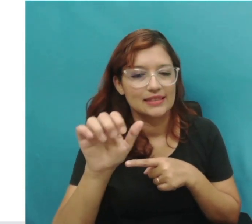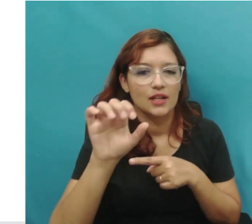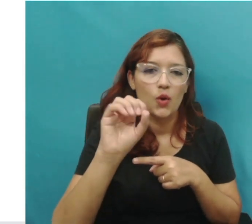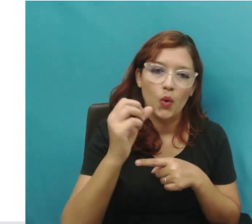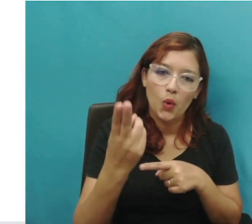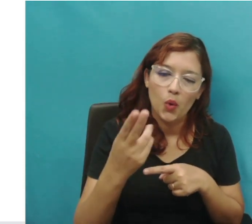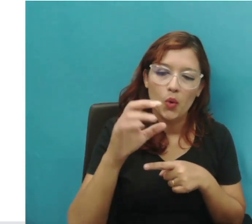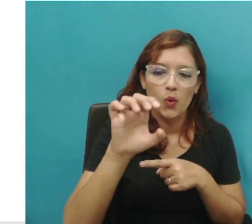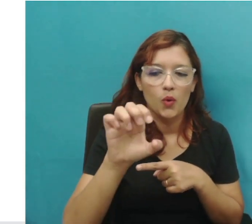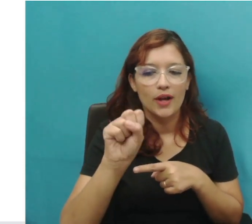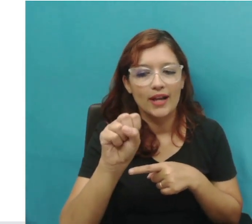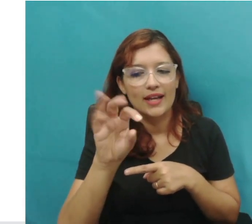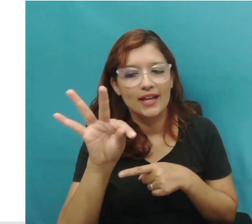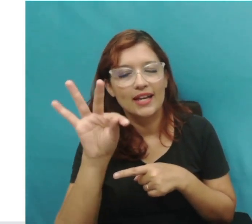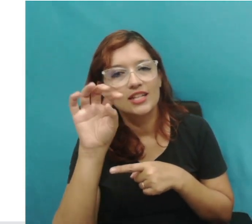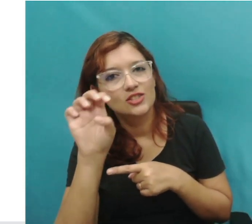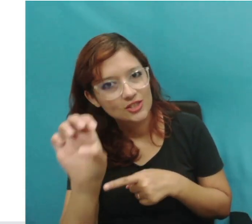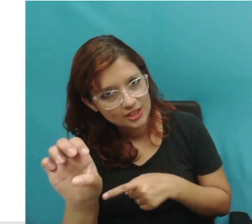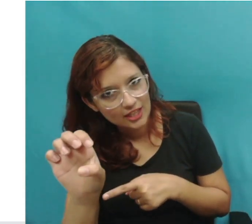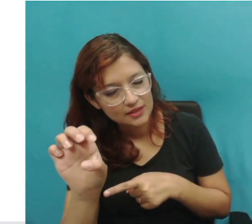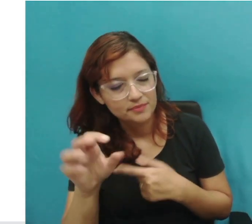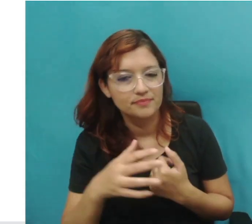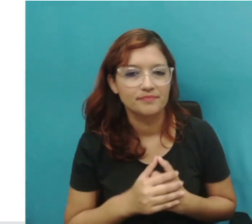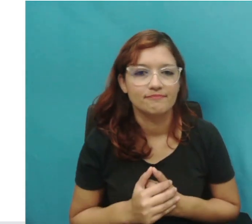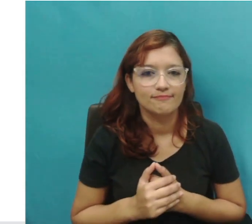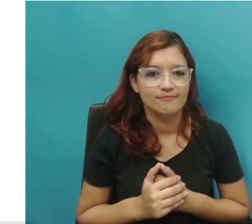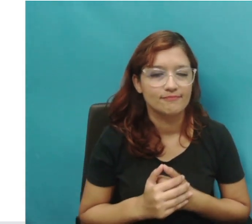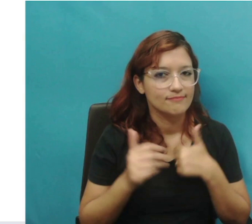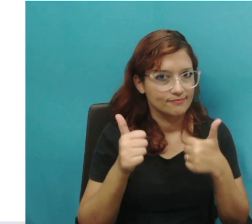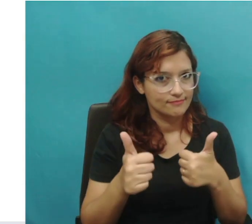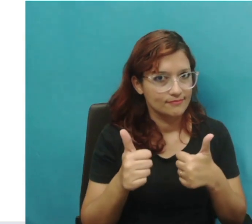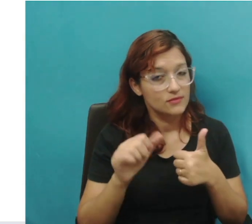pronome este, esta ou este.